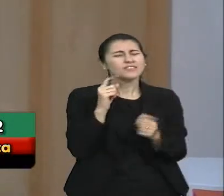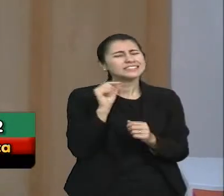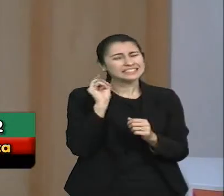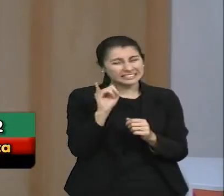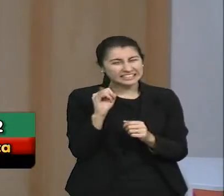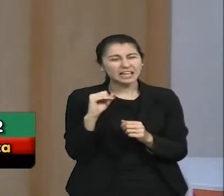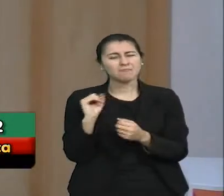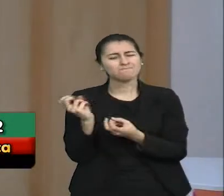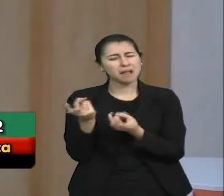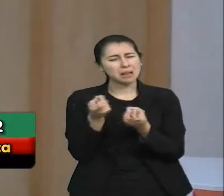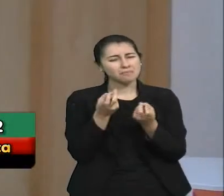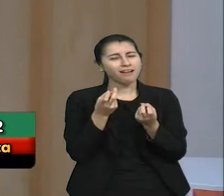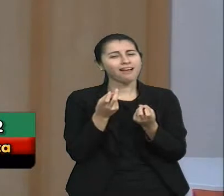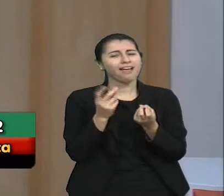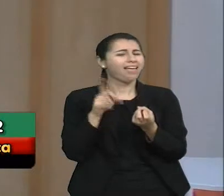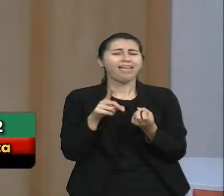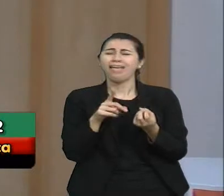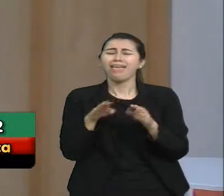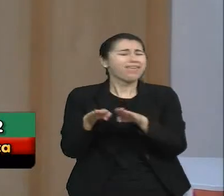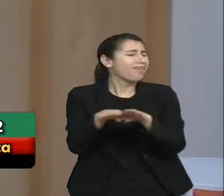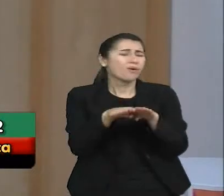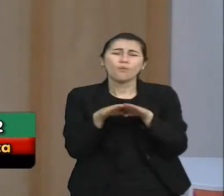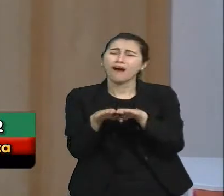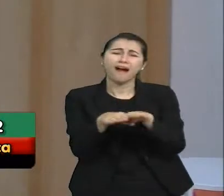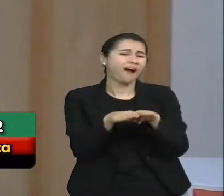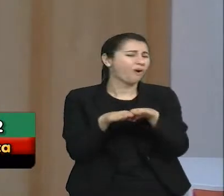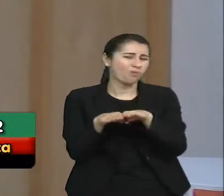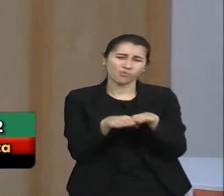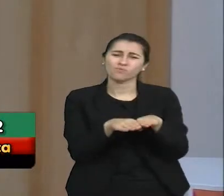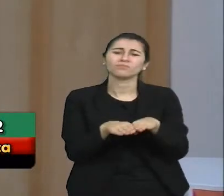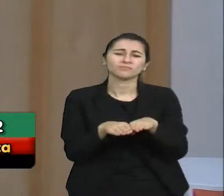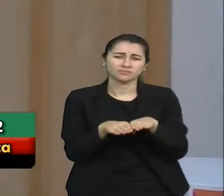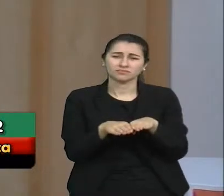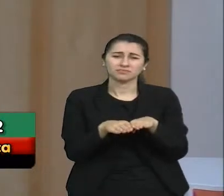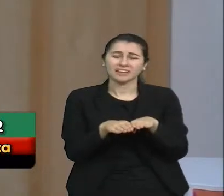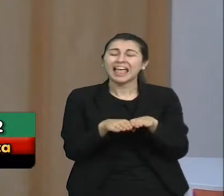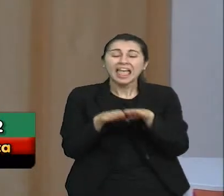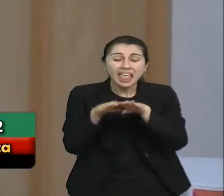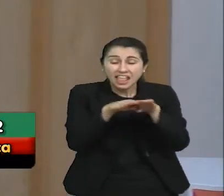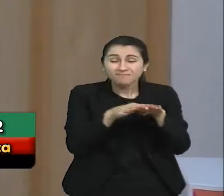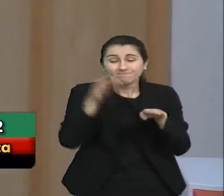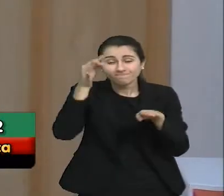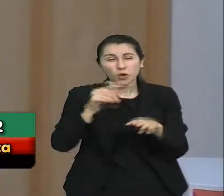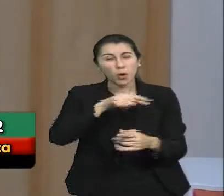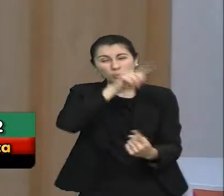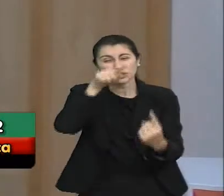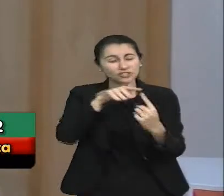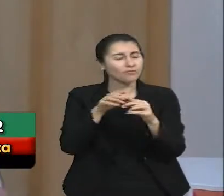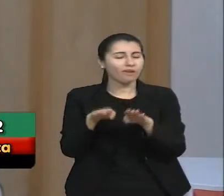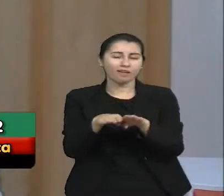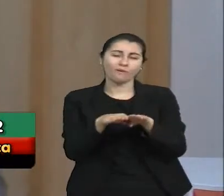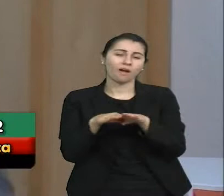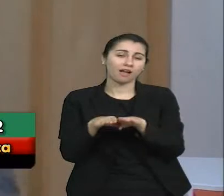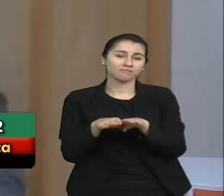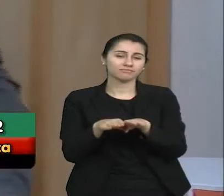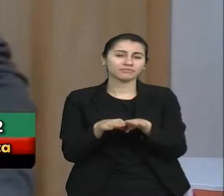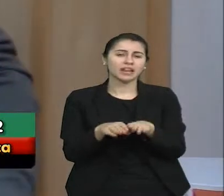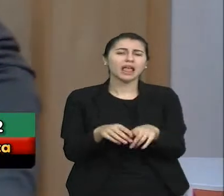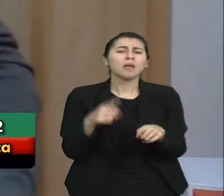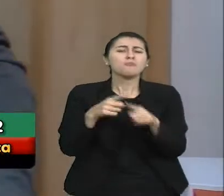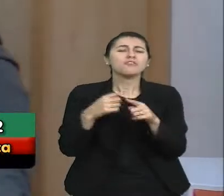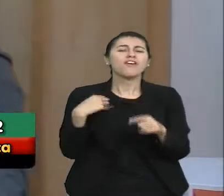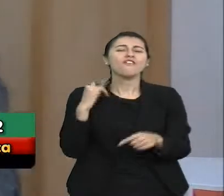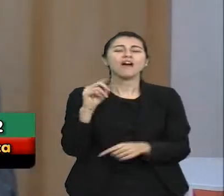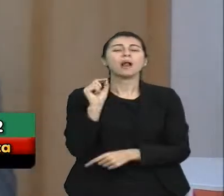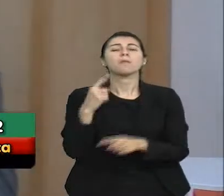analisar profundamente, elas são iguais, exatamente iguais. E por que eu falo isso?